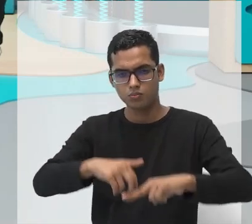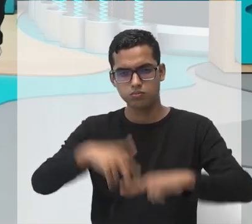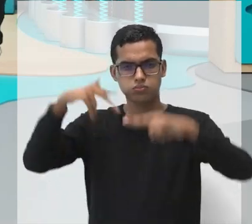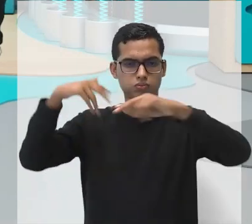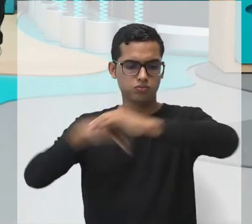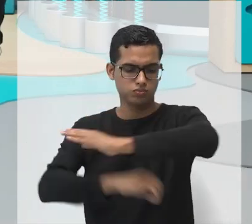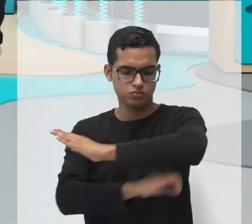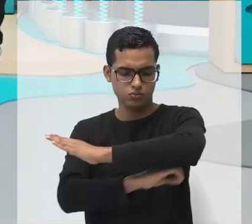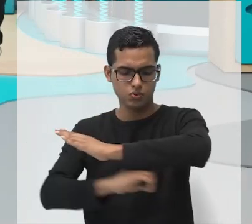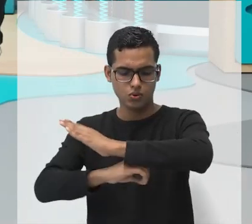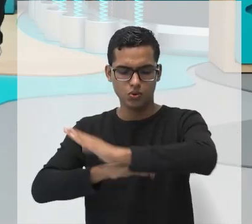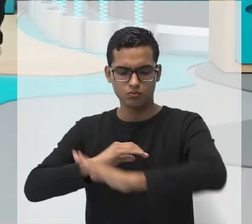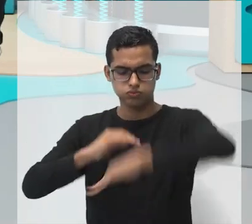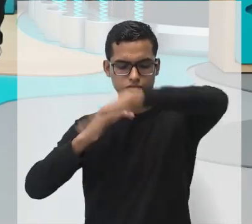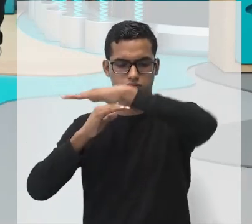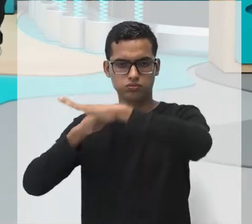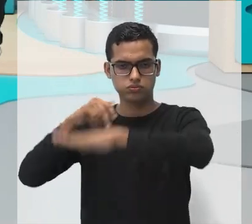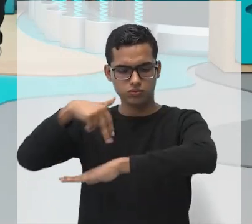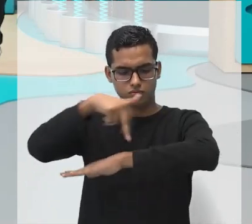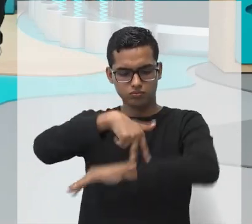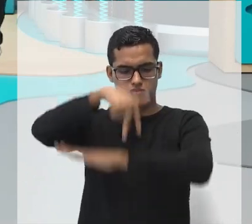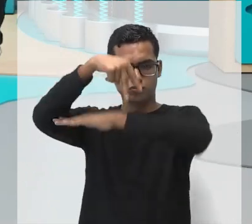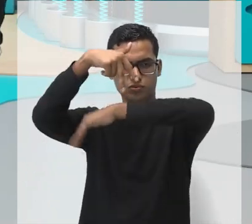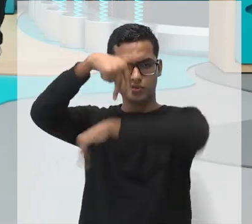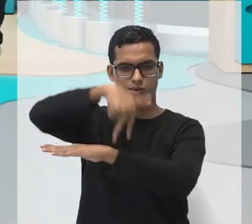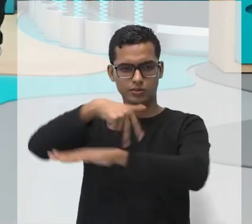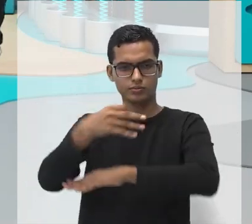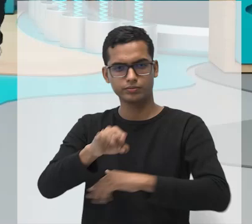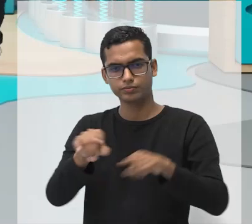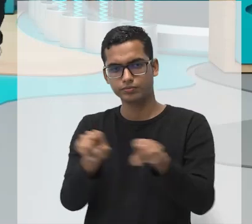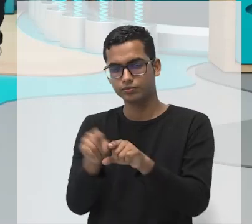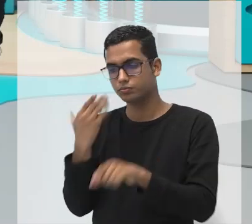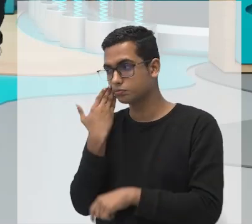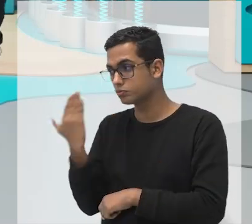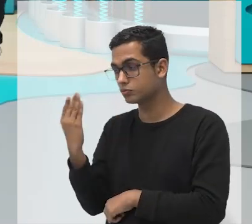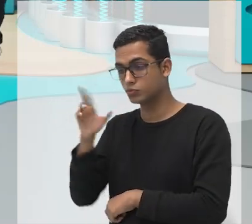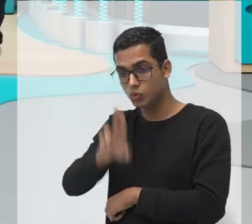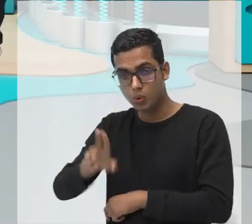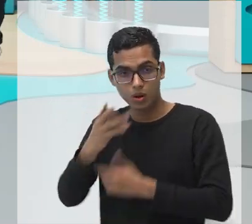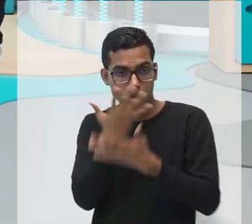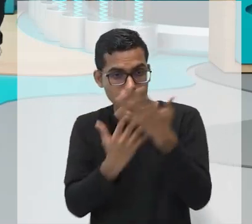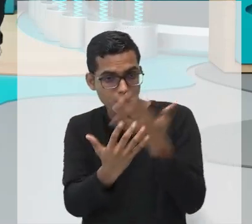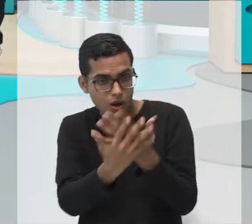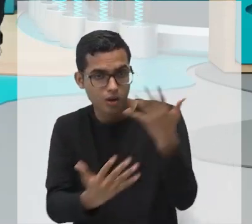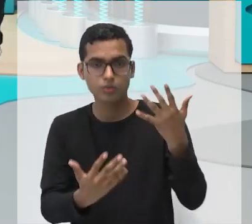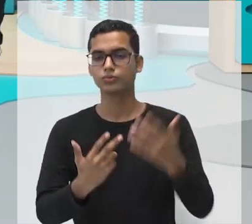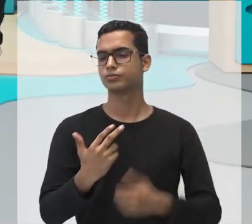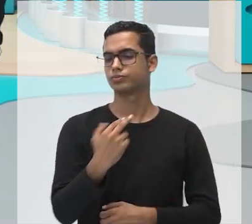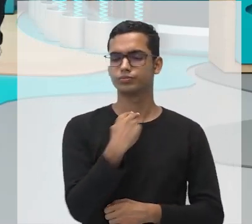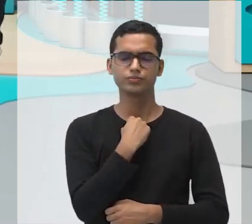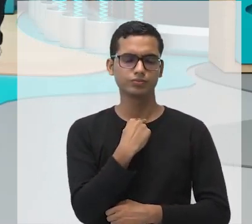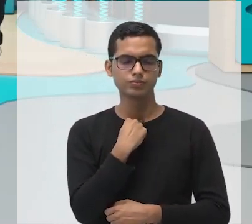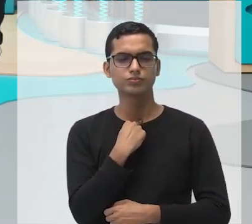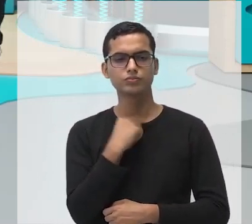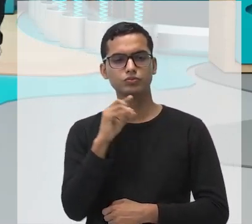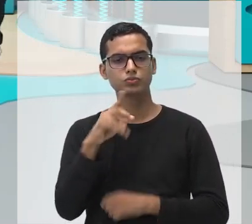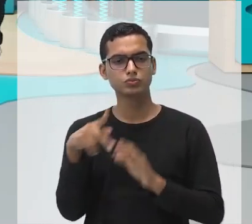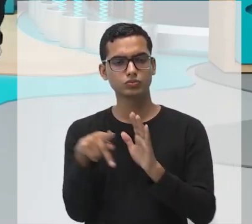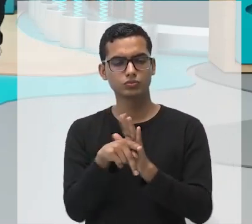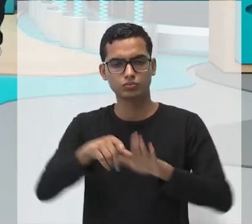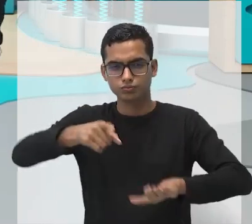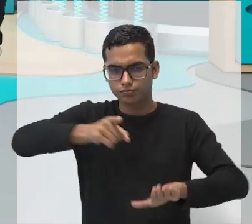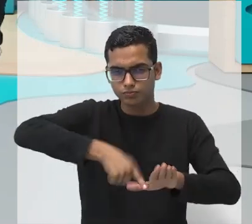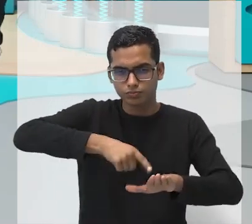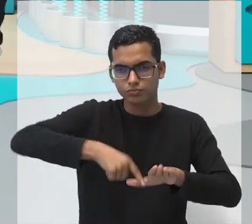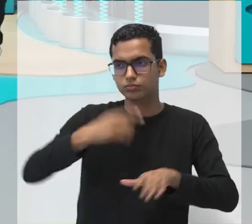permanece sobre o skate durante o salto e ele não pode utilizar as mãos. Então, observem um pouco mais o ollie.